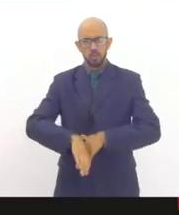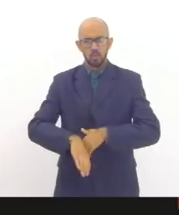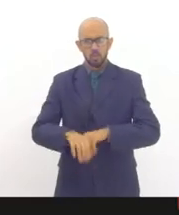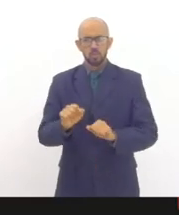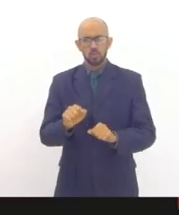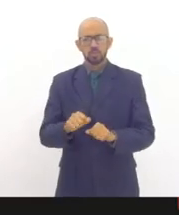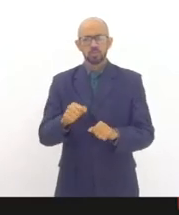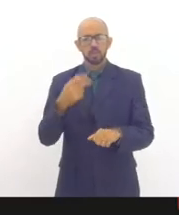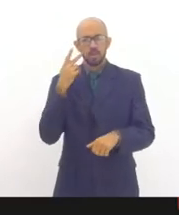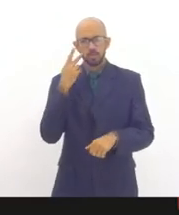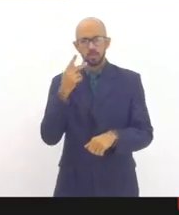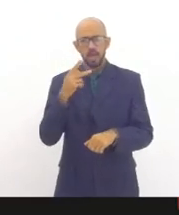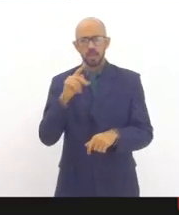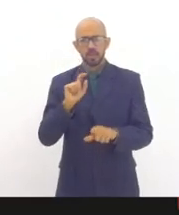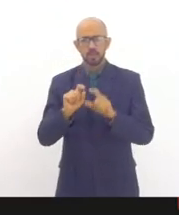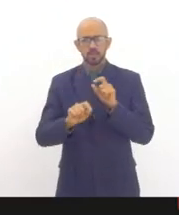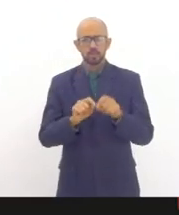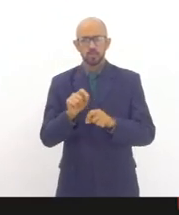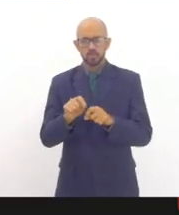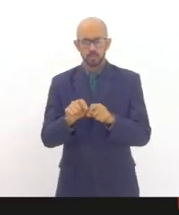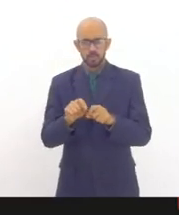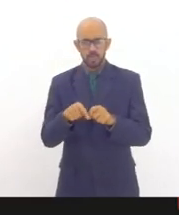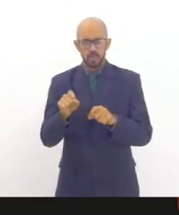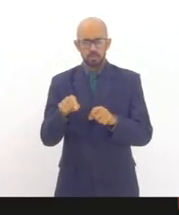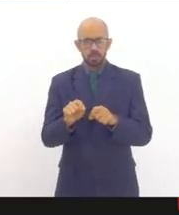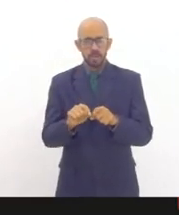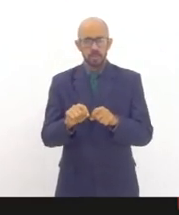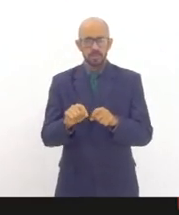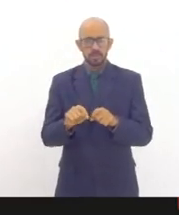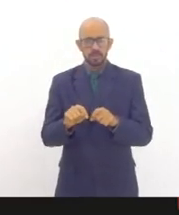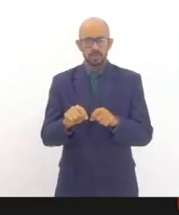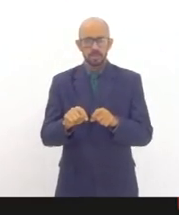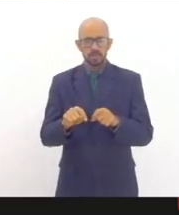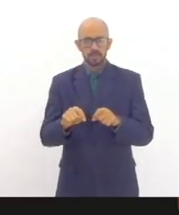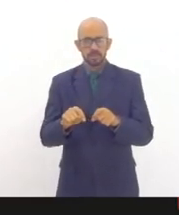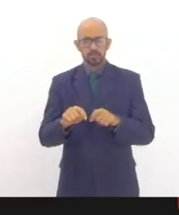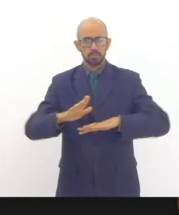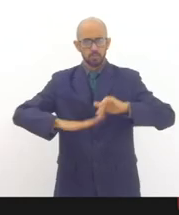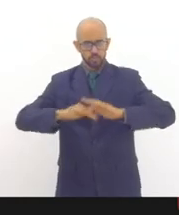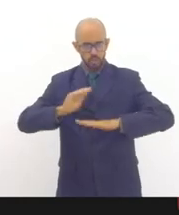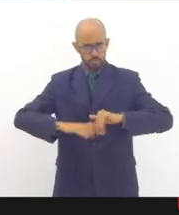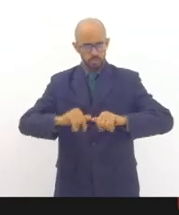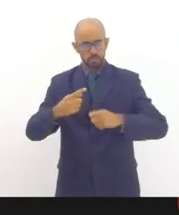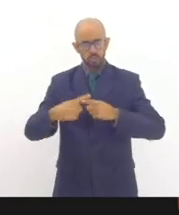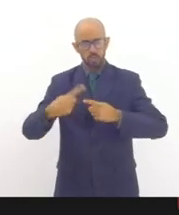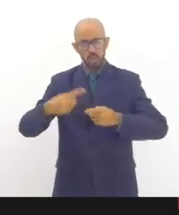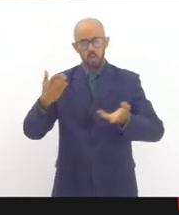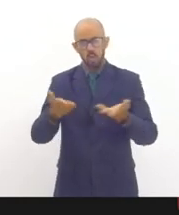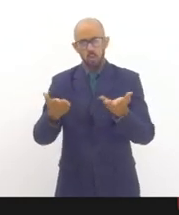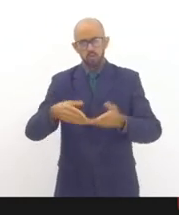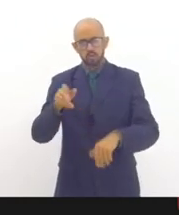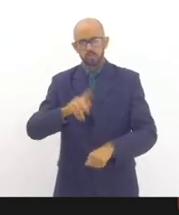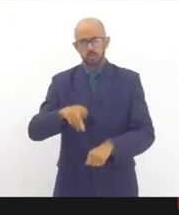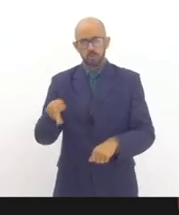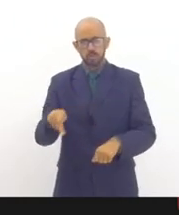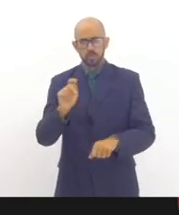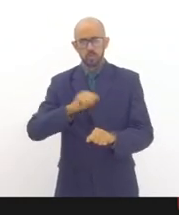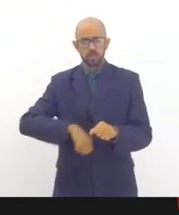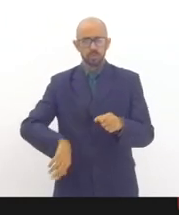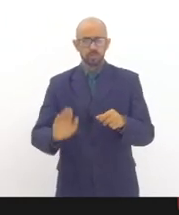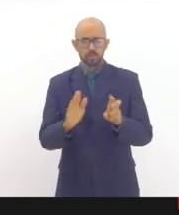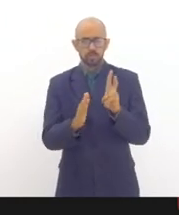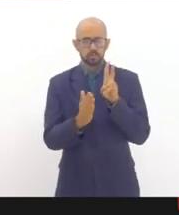públicos para essas cadeiras, né? Porque hoje os professores nas escolas